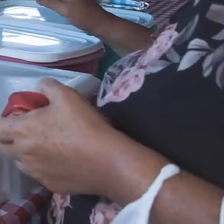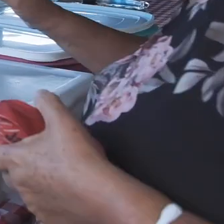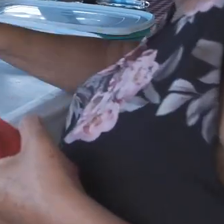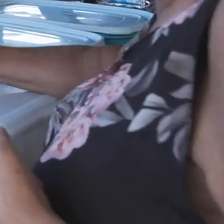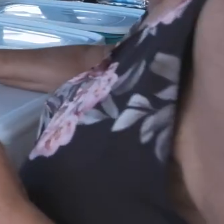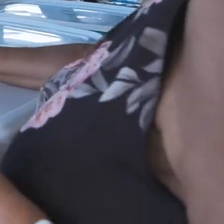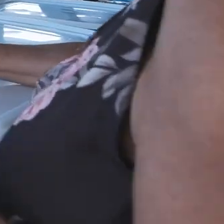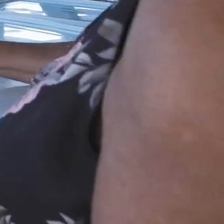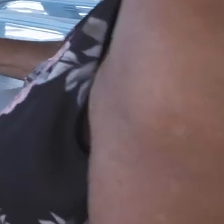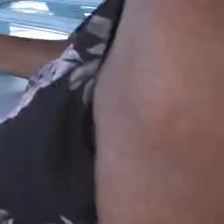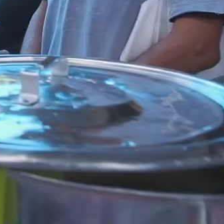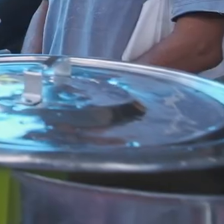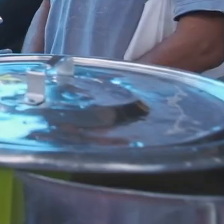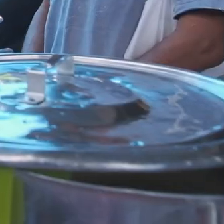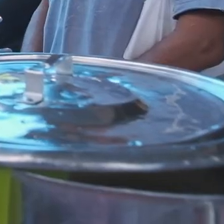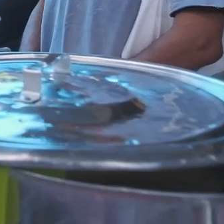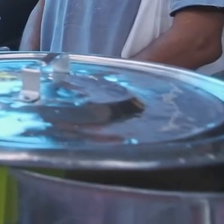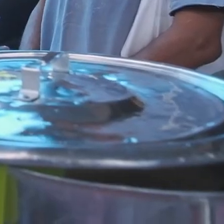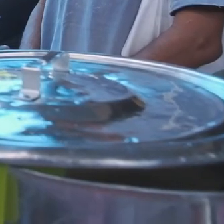Separa. Fica bom, hein? Chegou